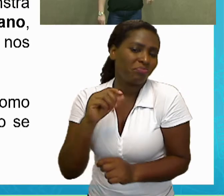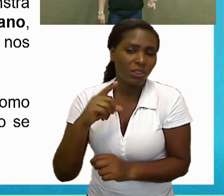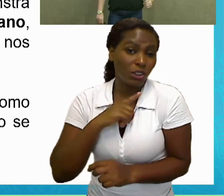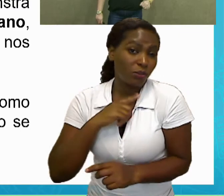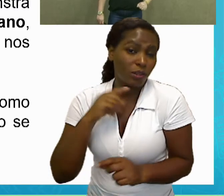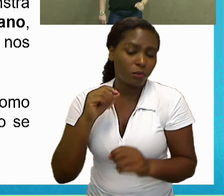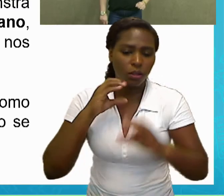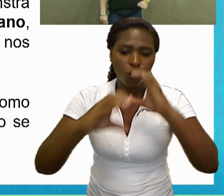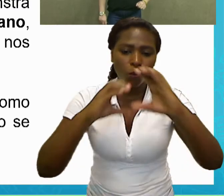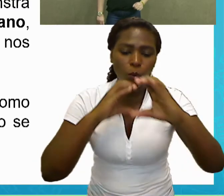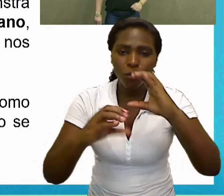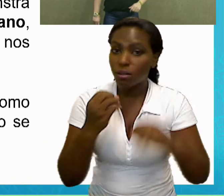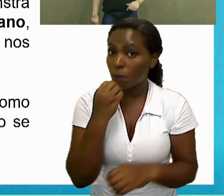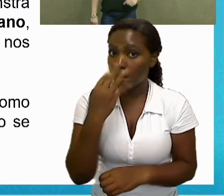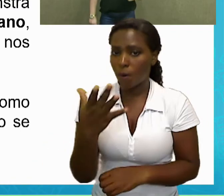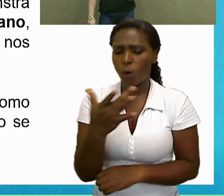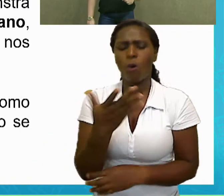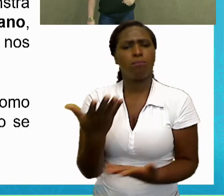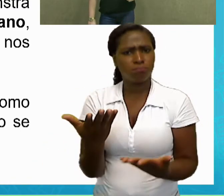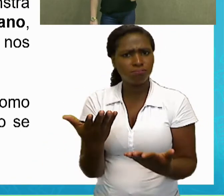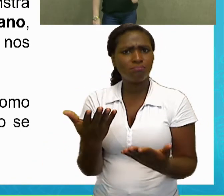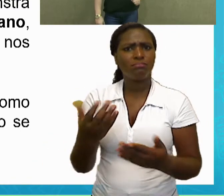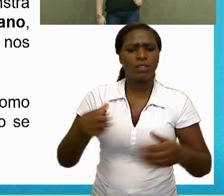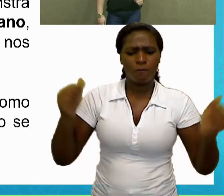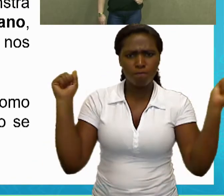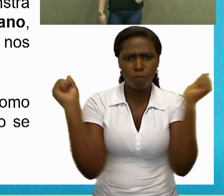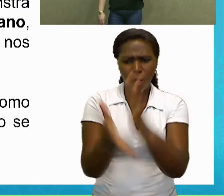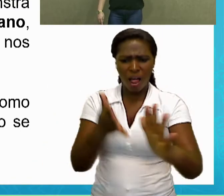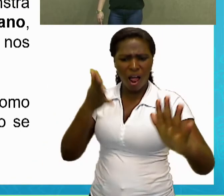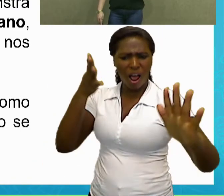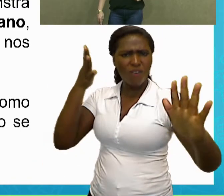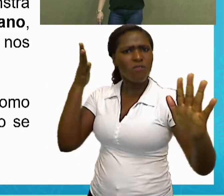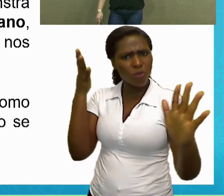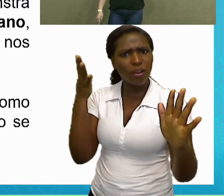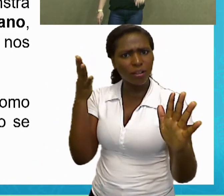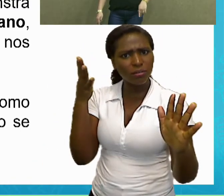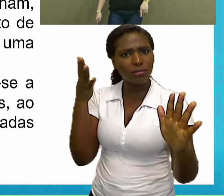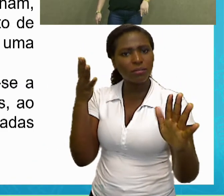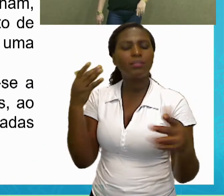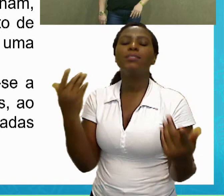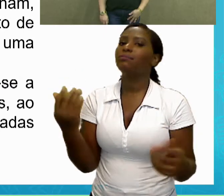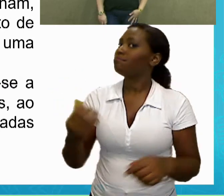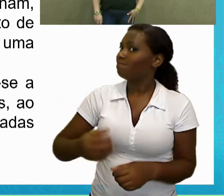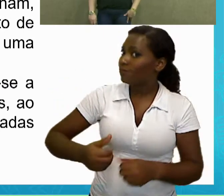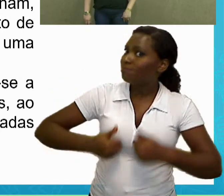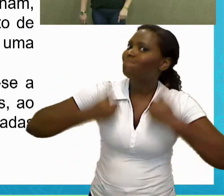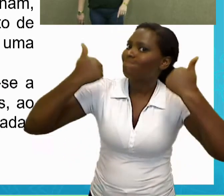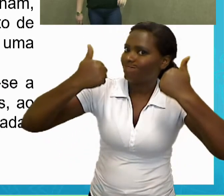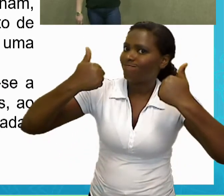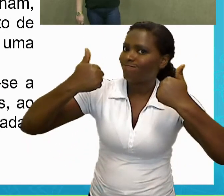o falante de outras pessoas que não se comunica tão bem.